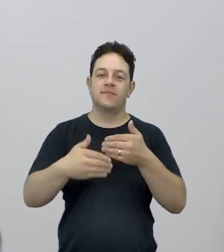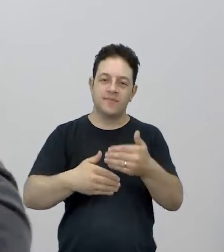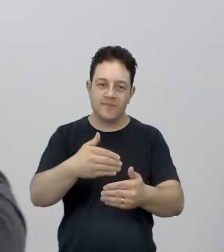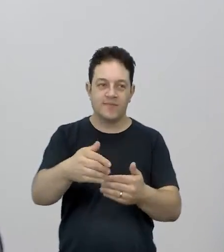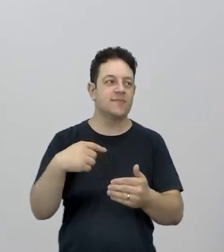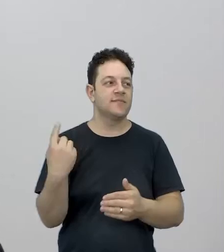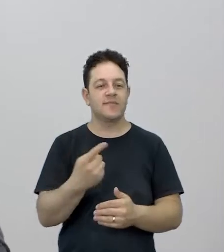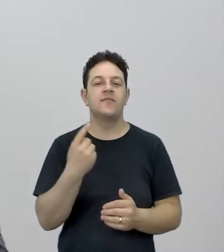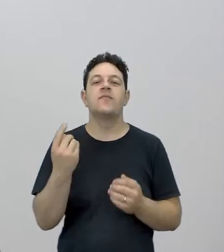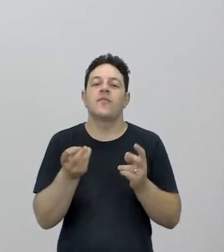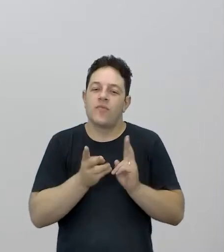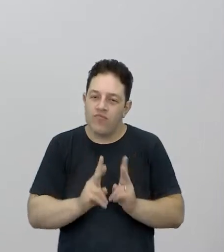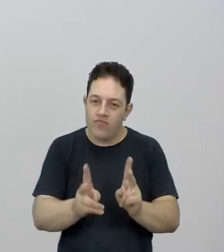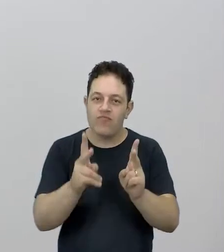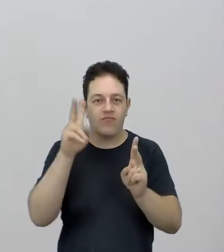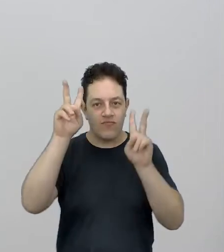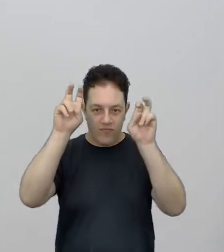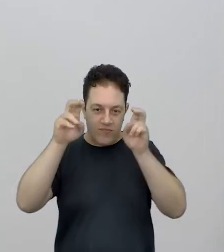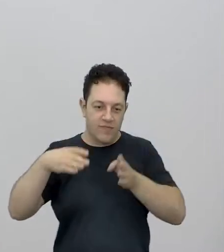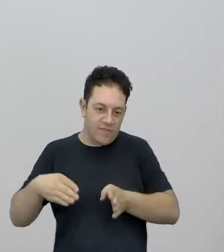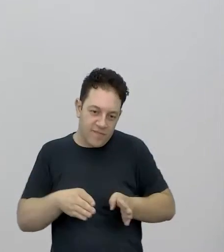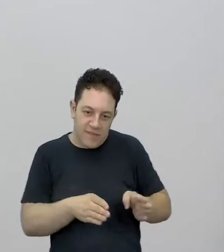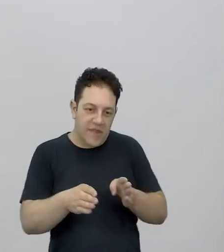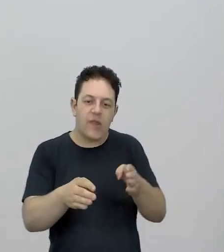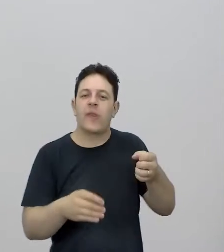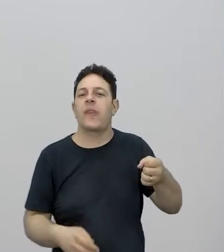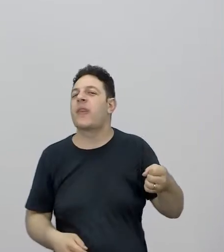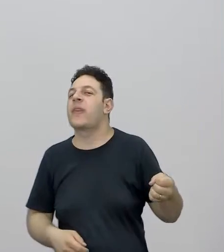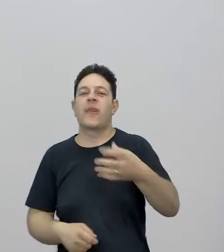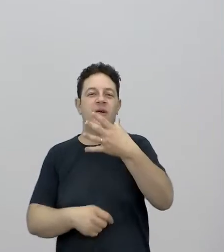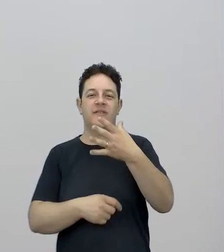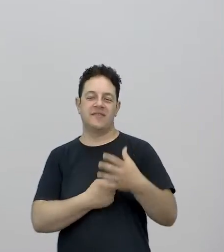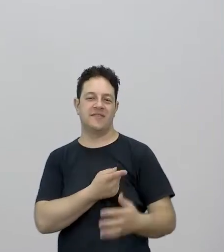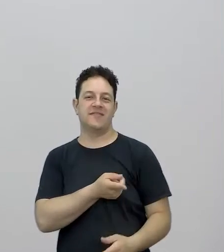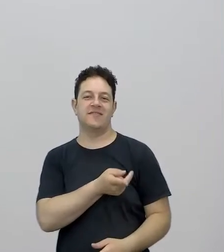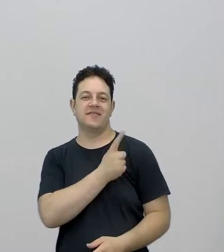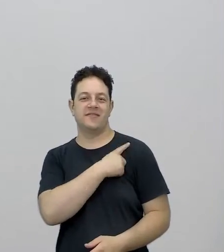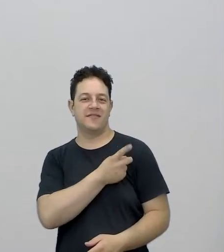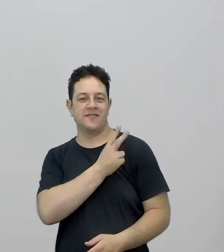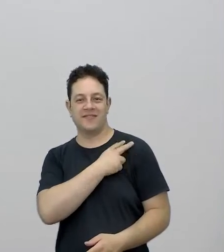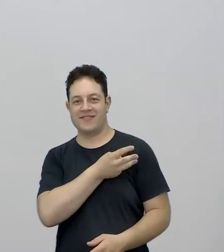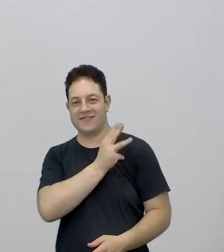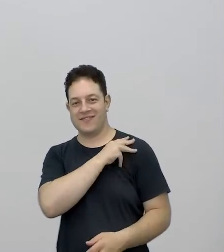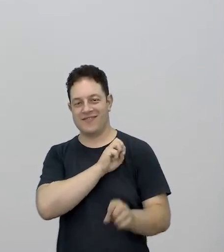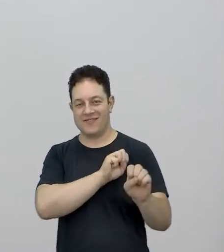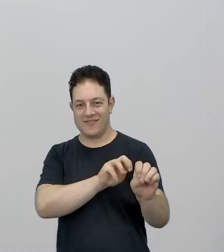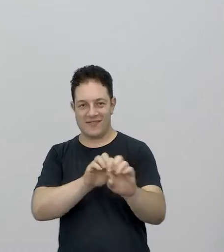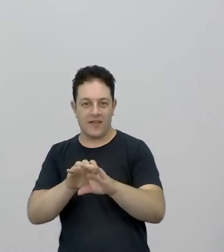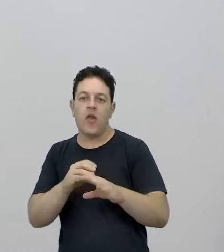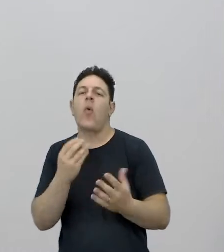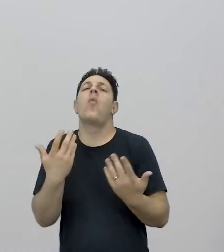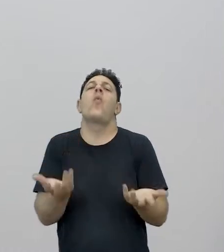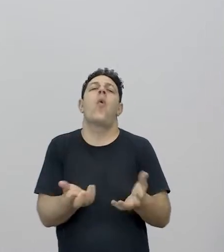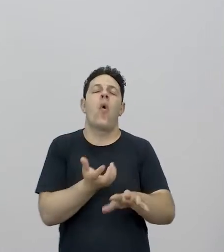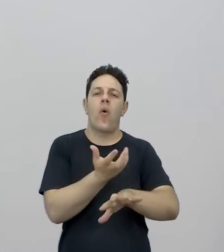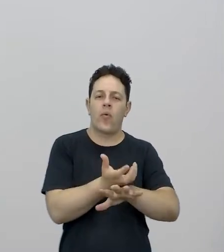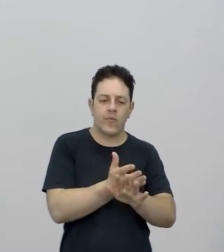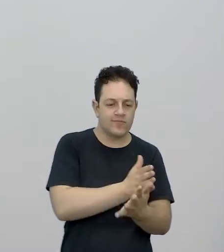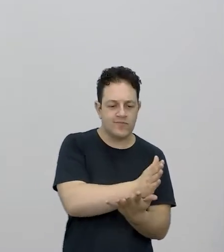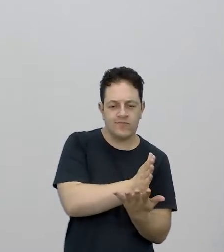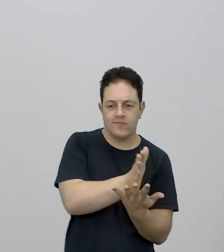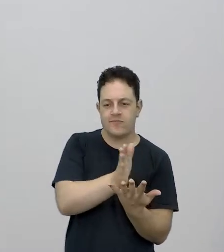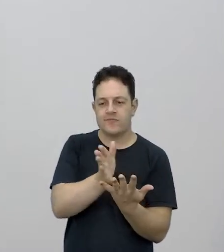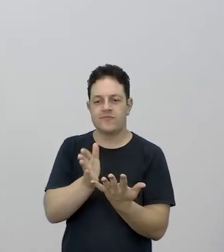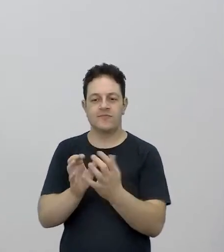gente continuar esse caminho do novo ensino médio, os itinerários